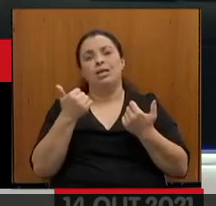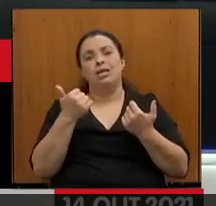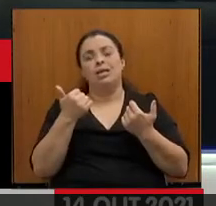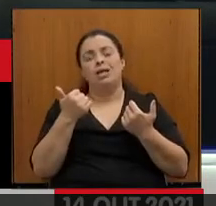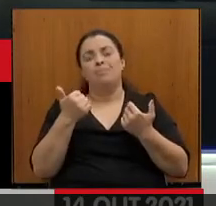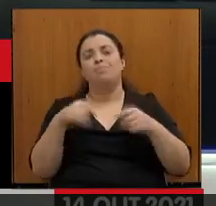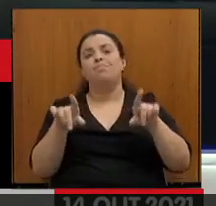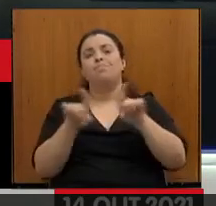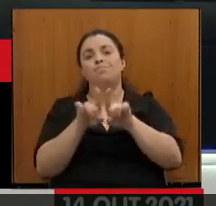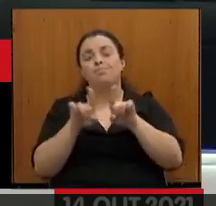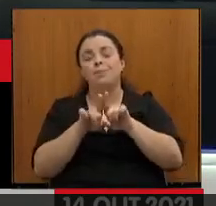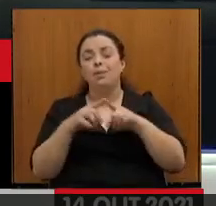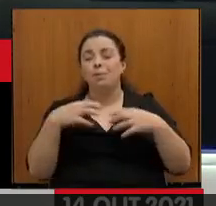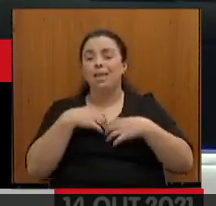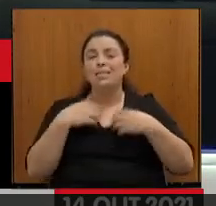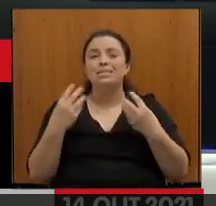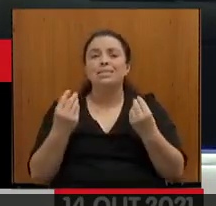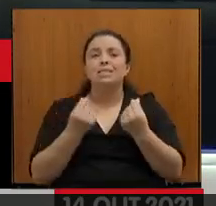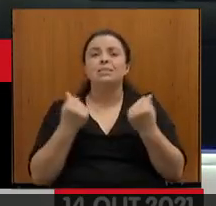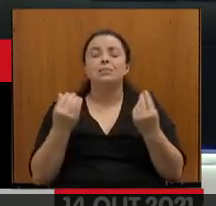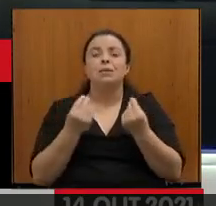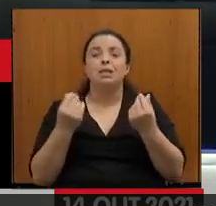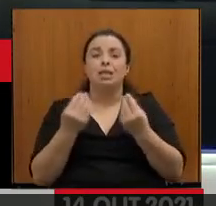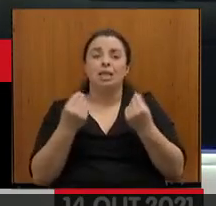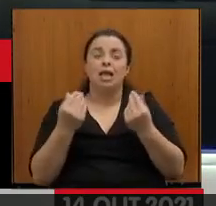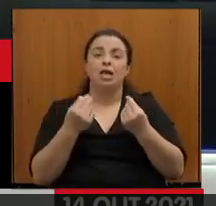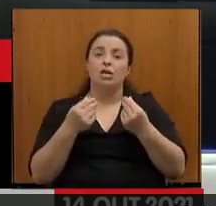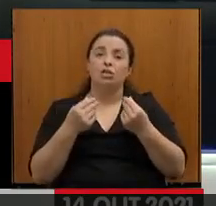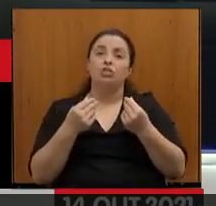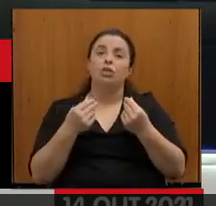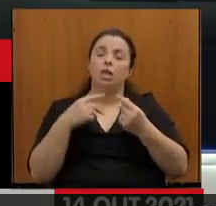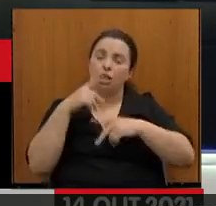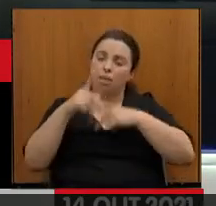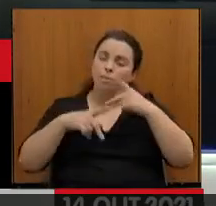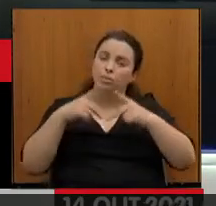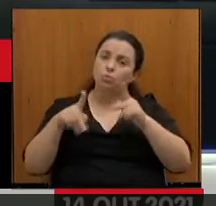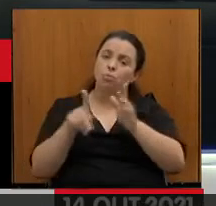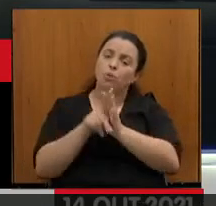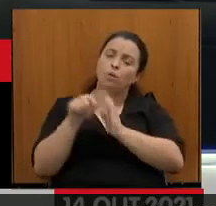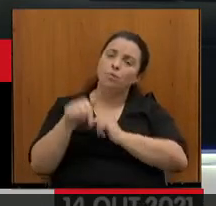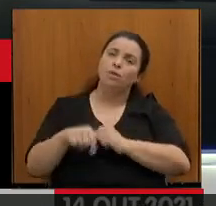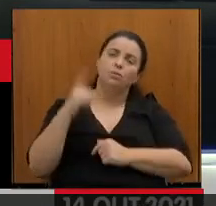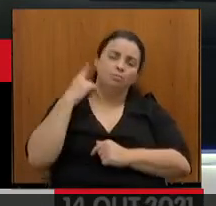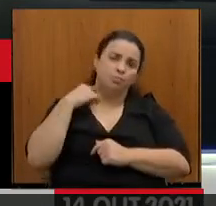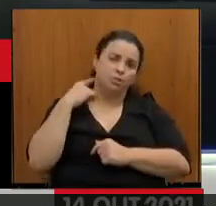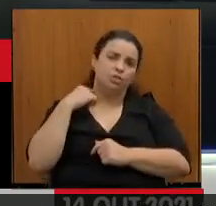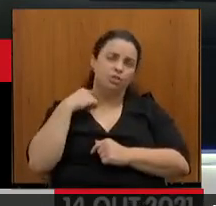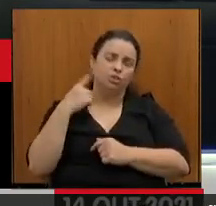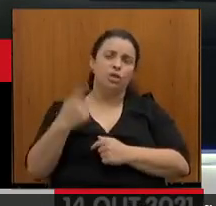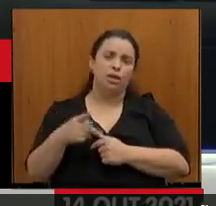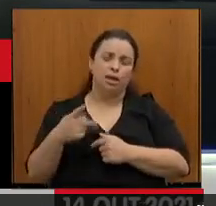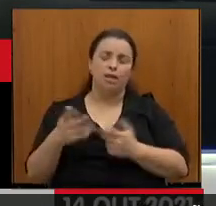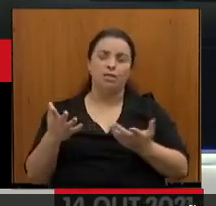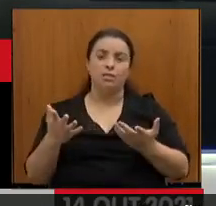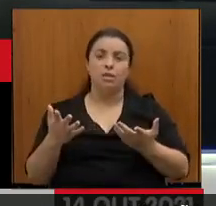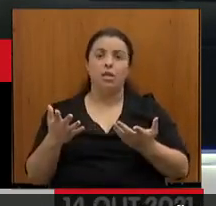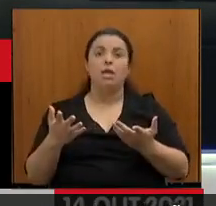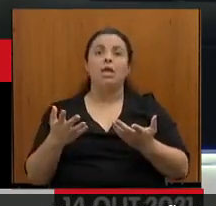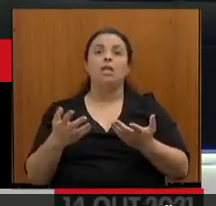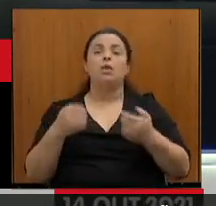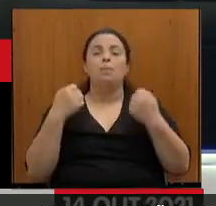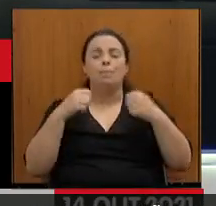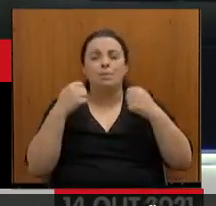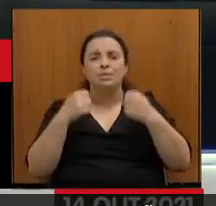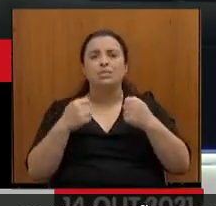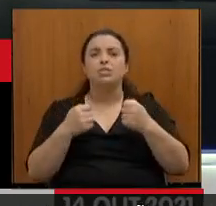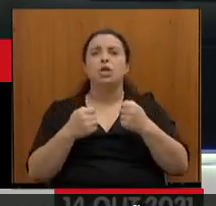pela sensibilidade que têm os mineiros. Portanto, é indispensável aqui a construção de um sistema fidedigno